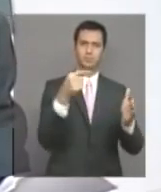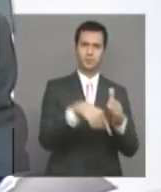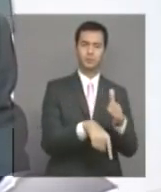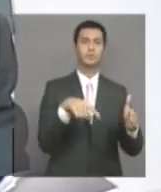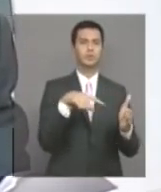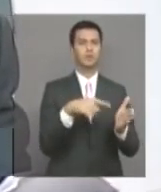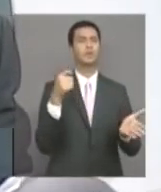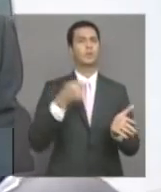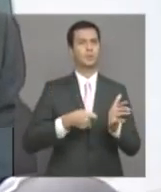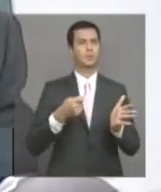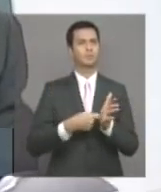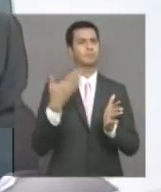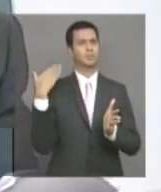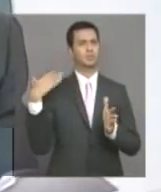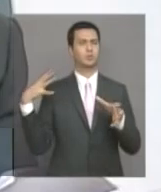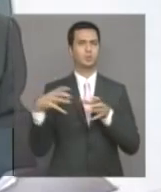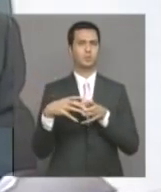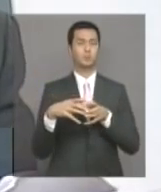Uma antiga reivindicação do setor